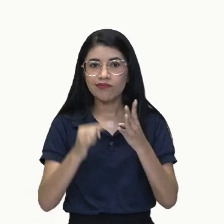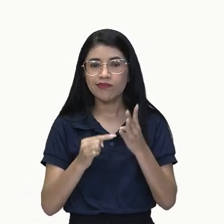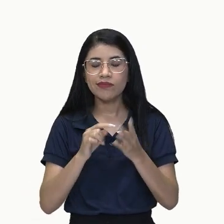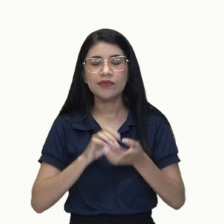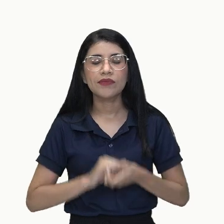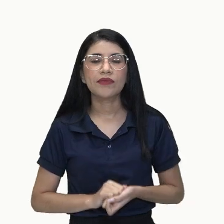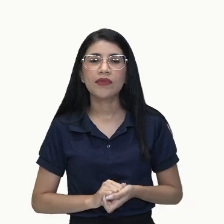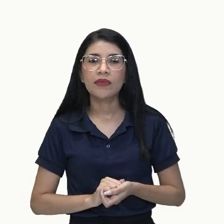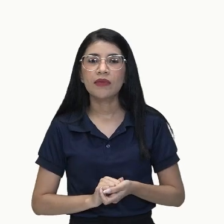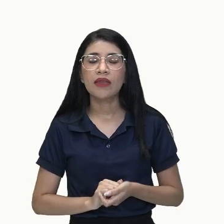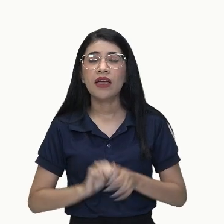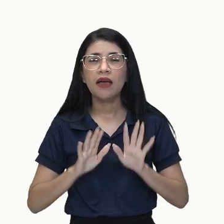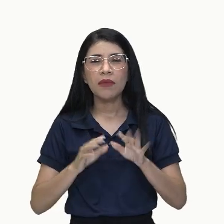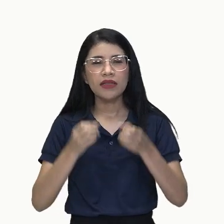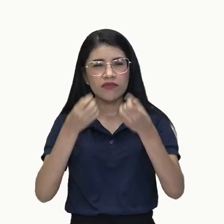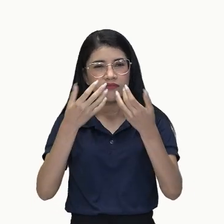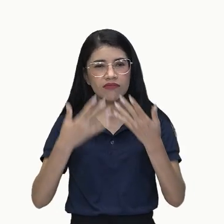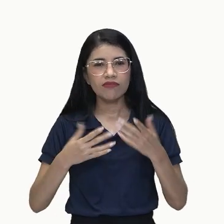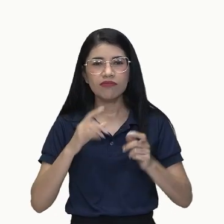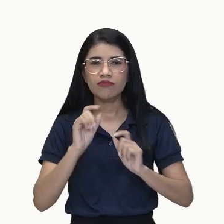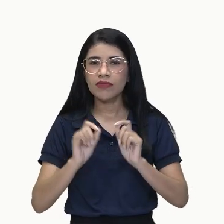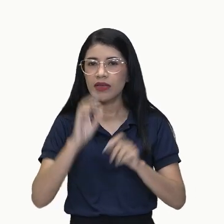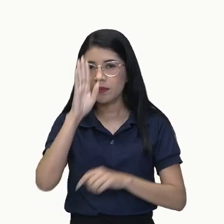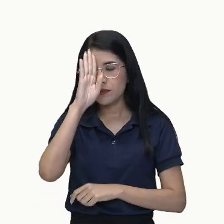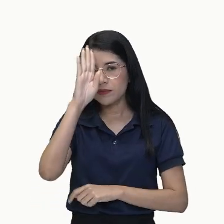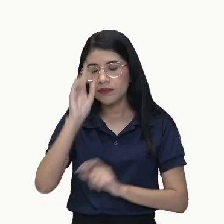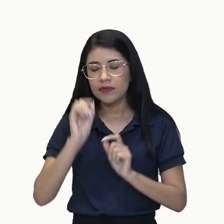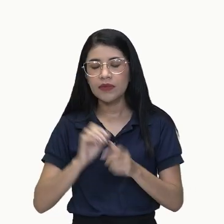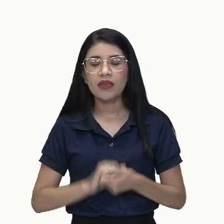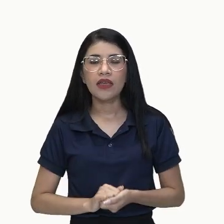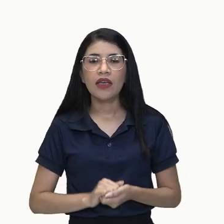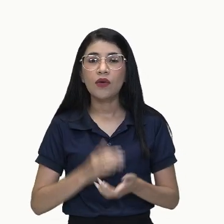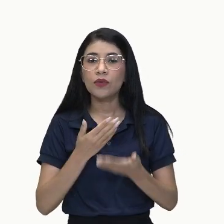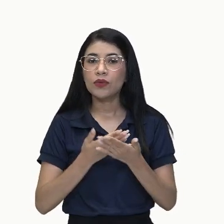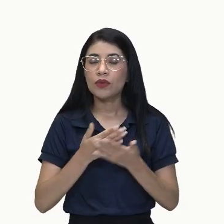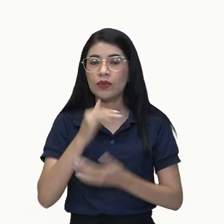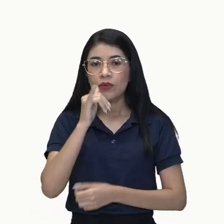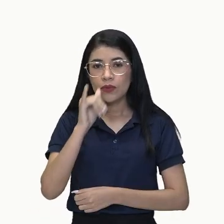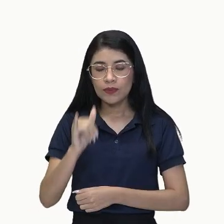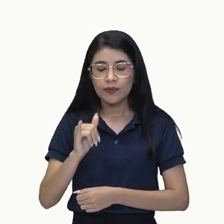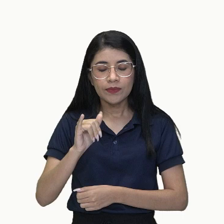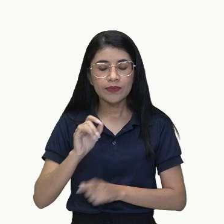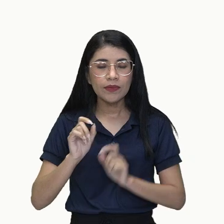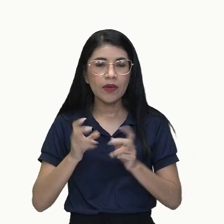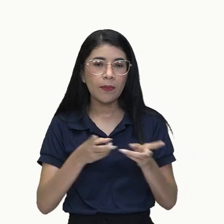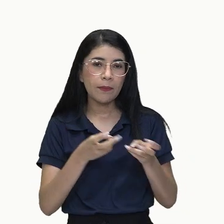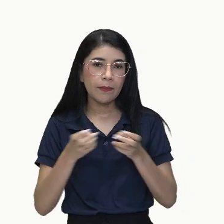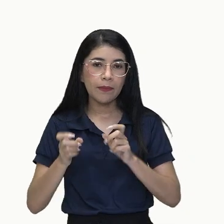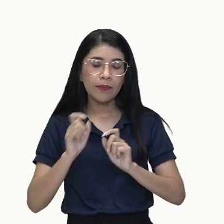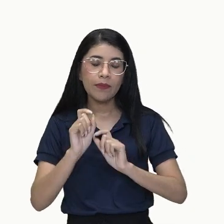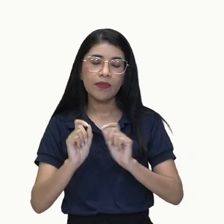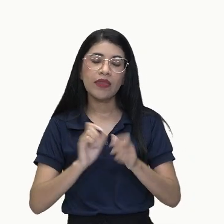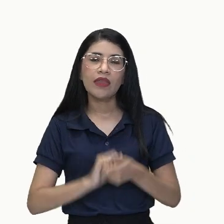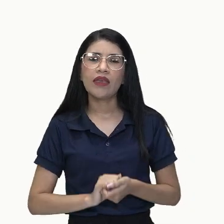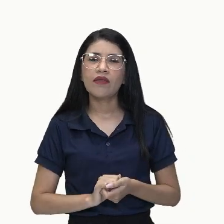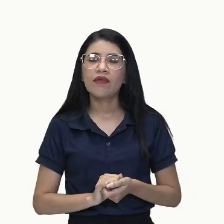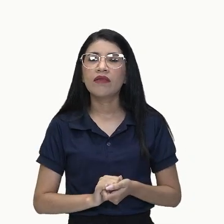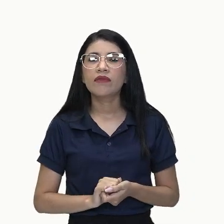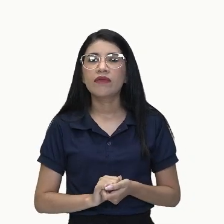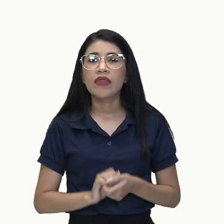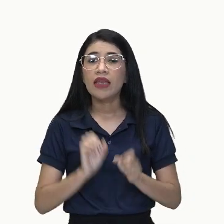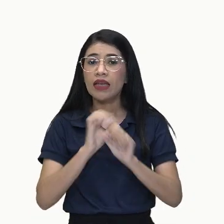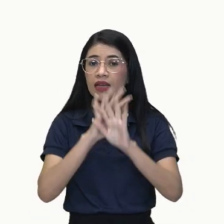se fala, né, principalmente da eletrodinâmica, eu percebo aí muito claro que